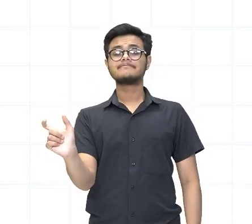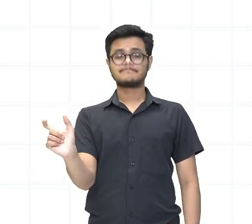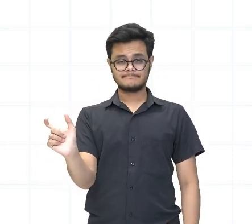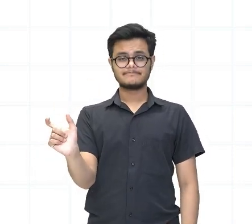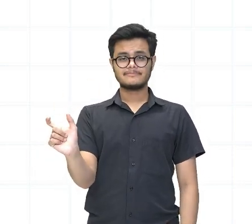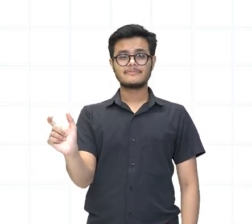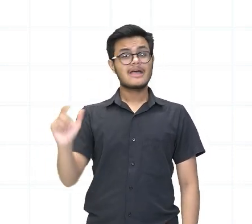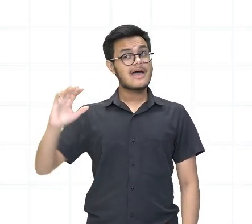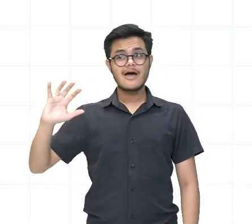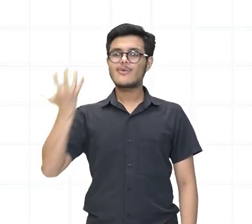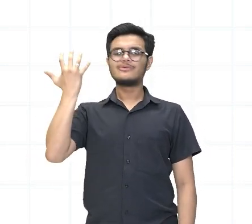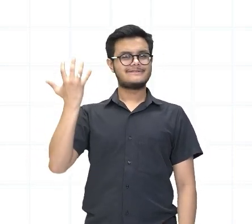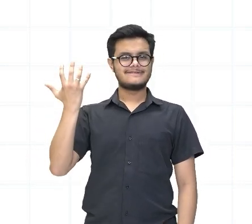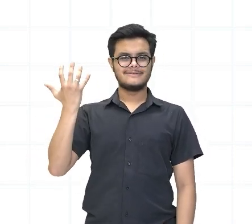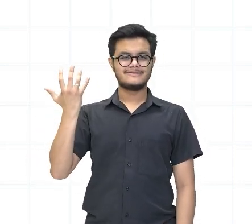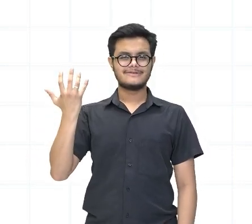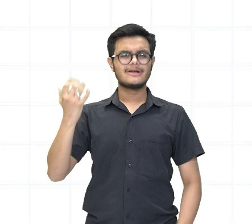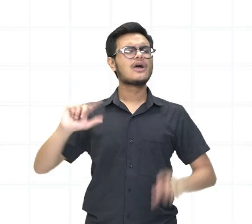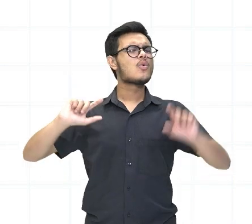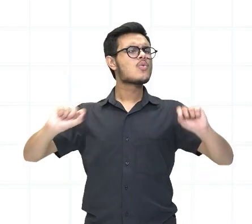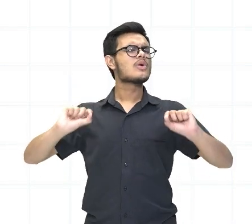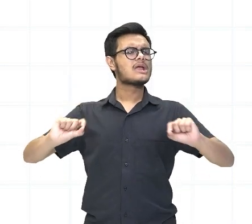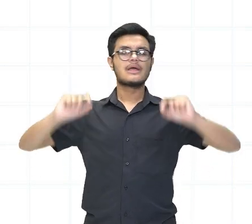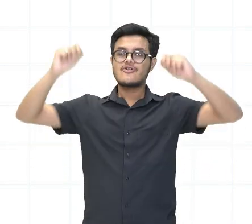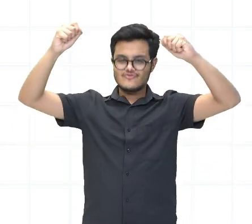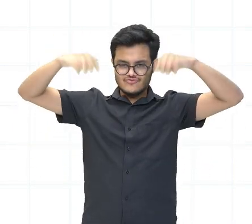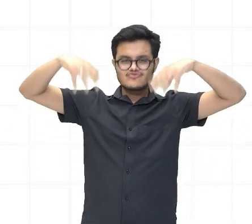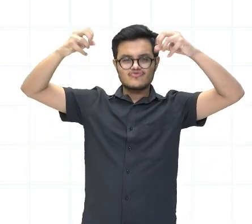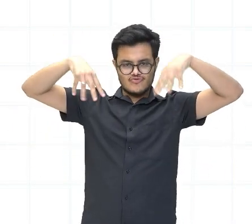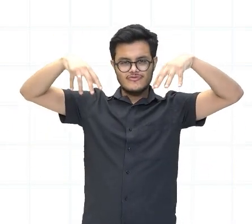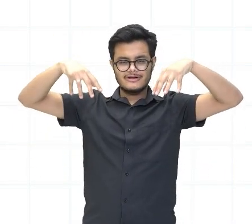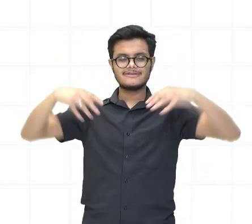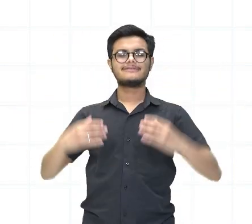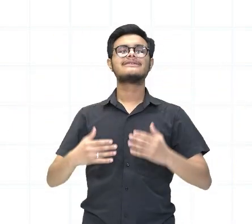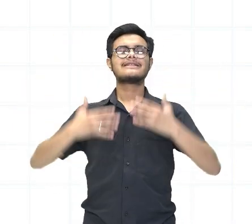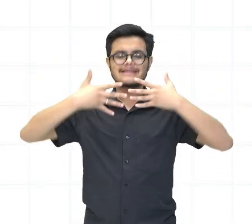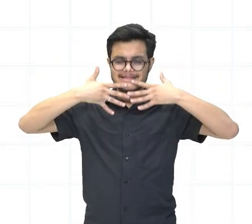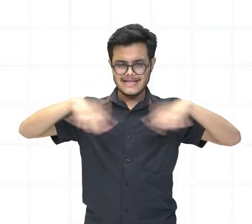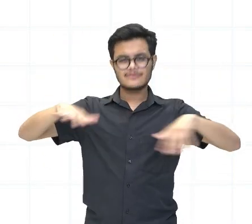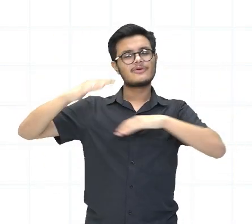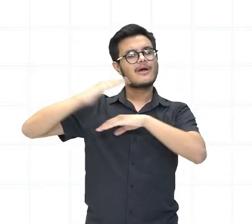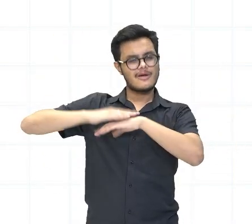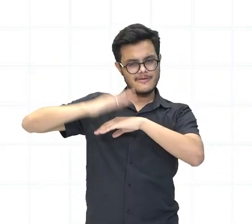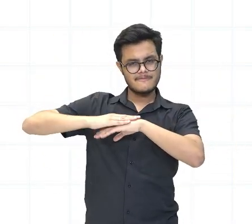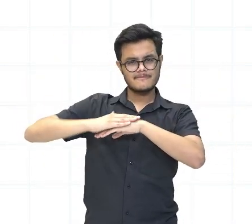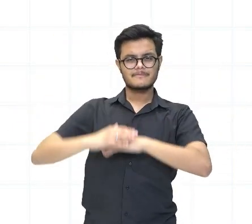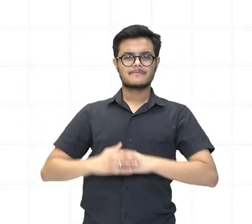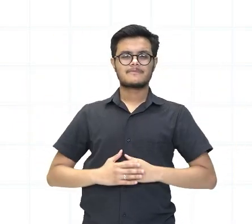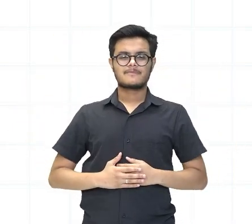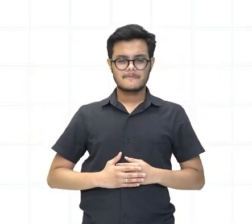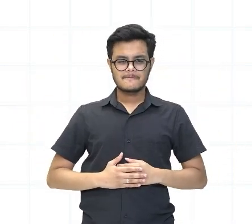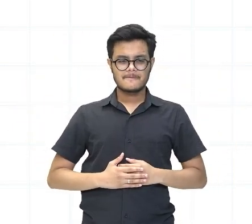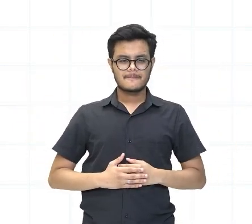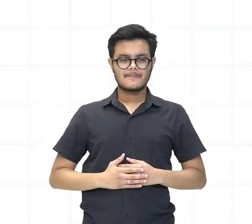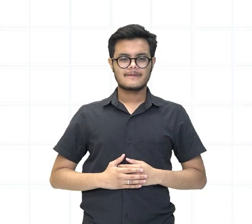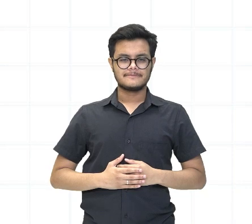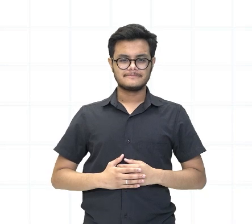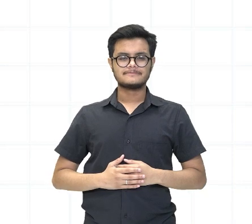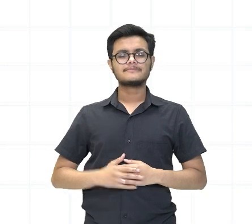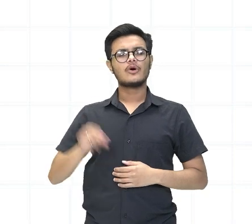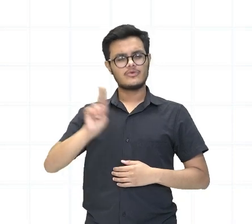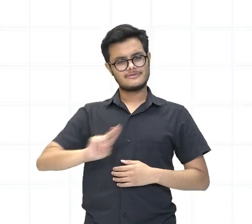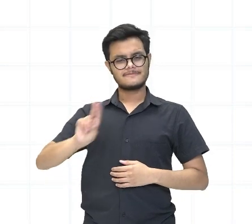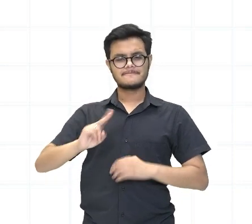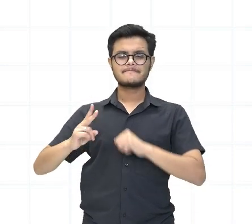quê? Fenômeno natural, correto? Chover é um fenômeno da natureza. Então, eis aí um verbo fazendo esse